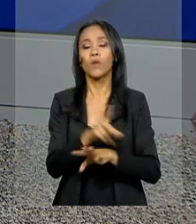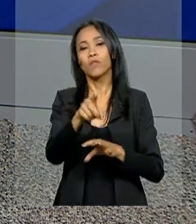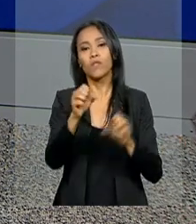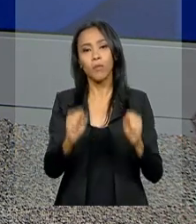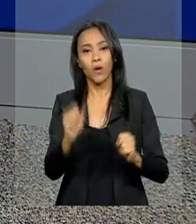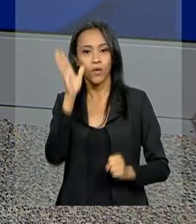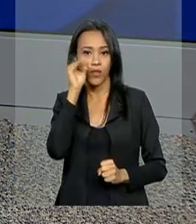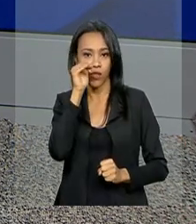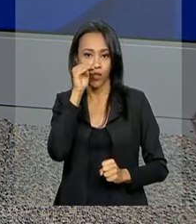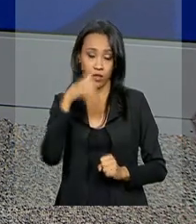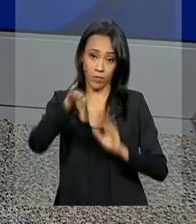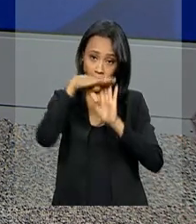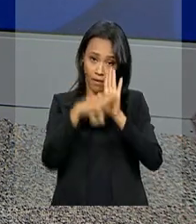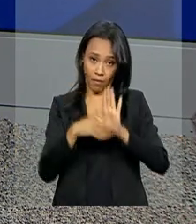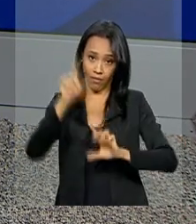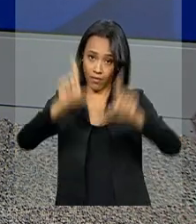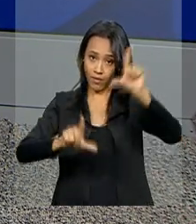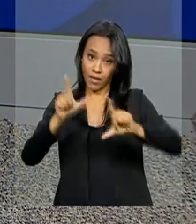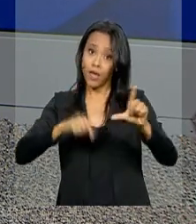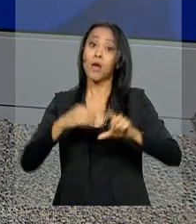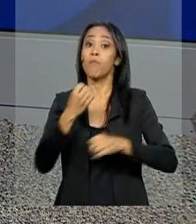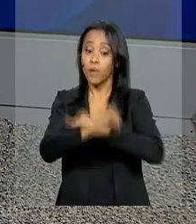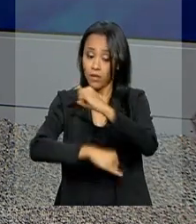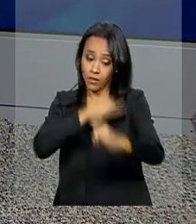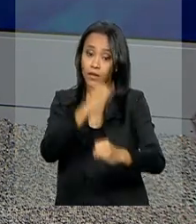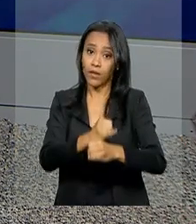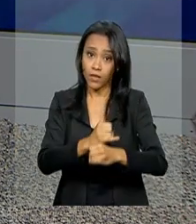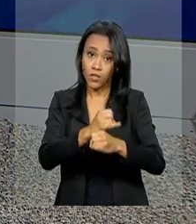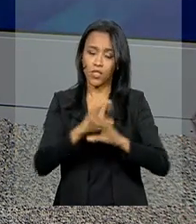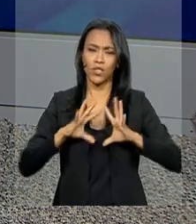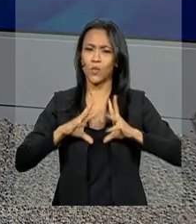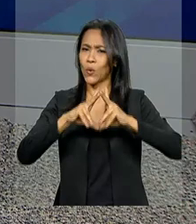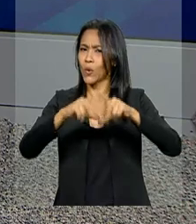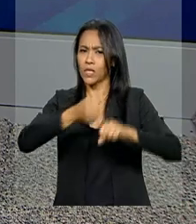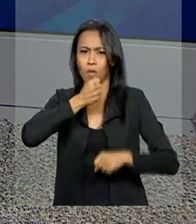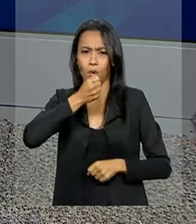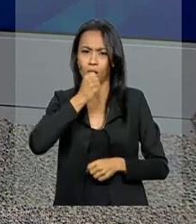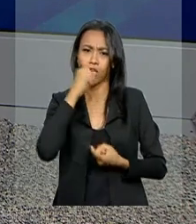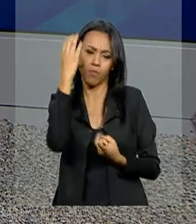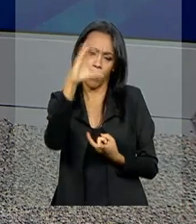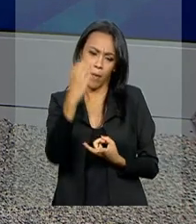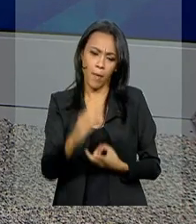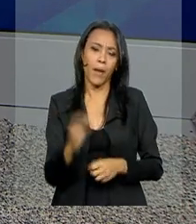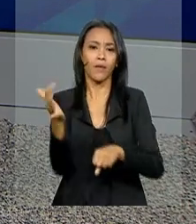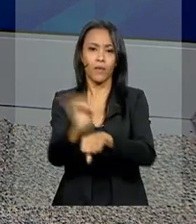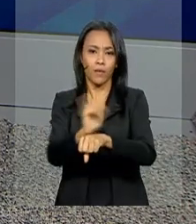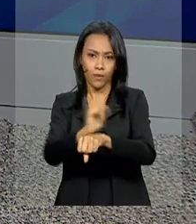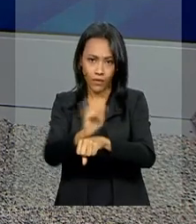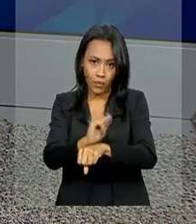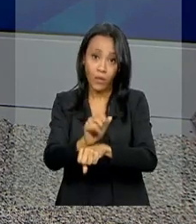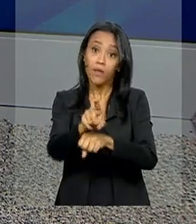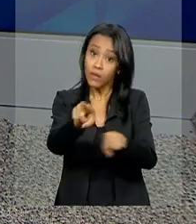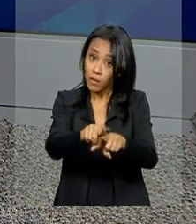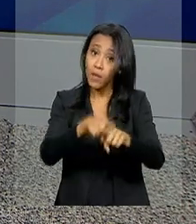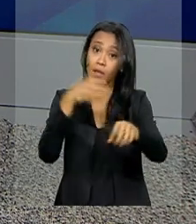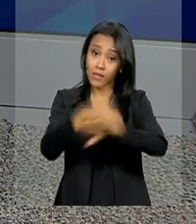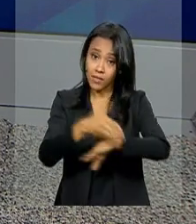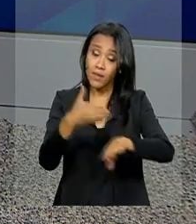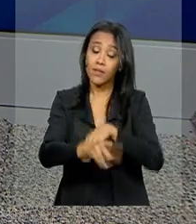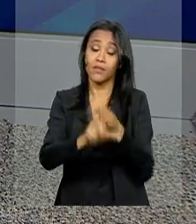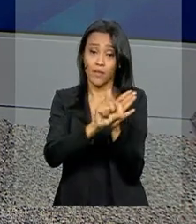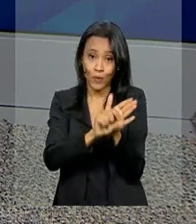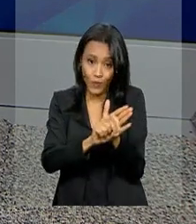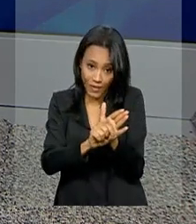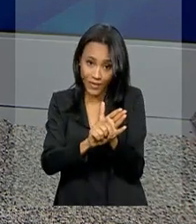a nossa programação ao vivo pelo site da NBR e todas as reportagens estão em nosso canal no YouTube. Acesse também o nosso perfil no